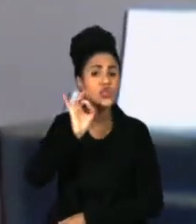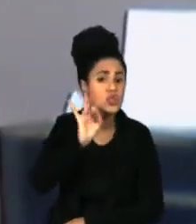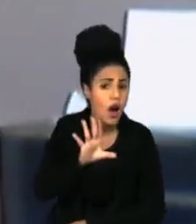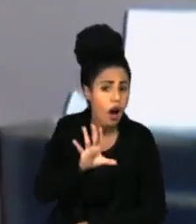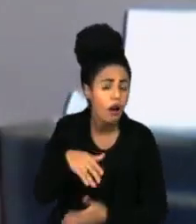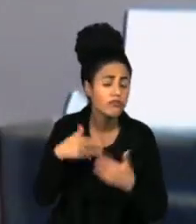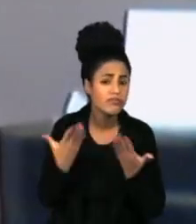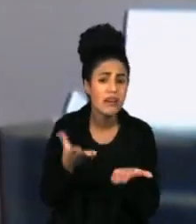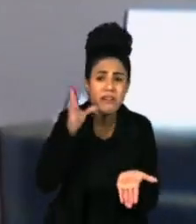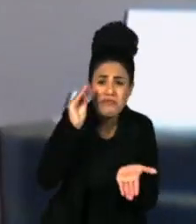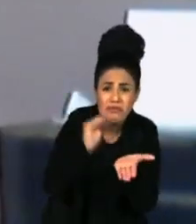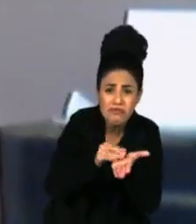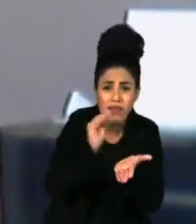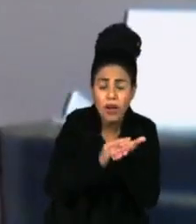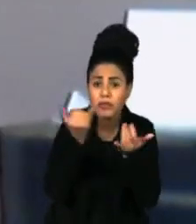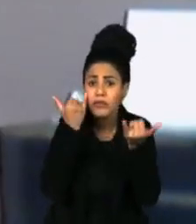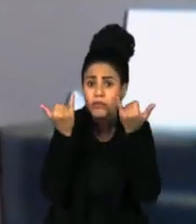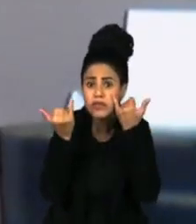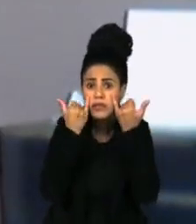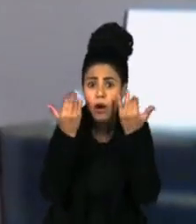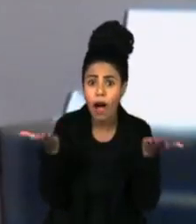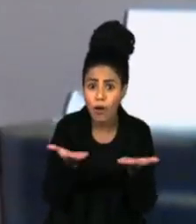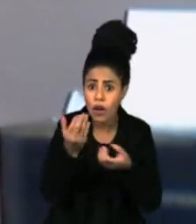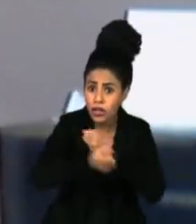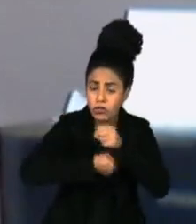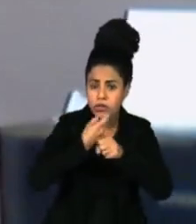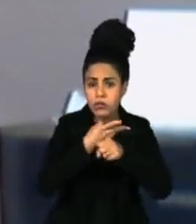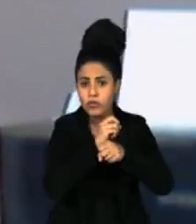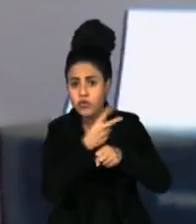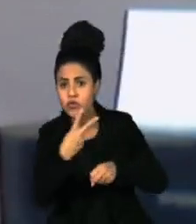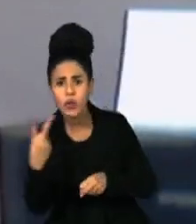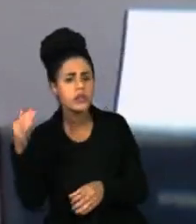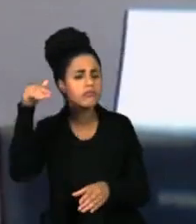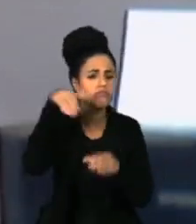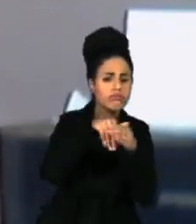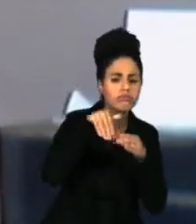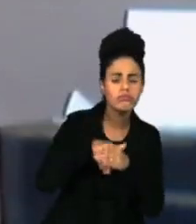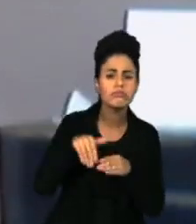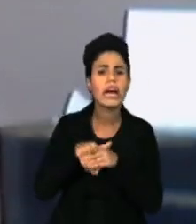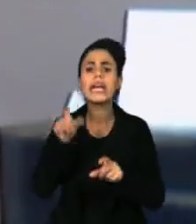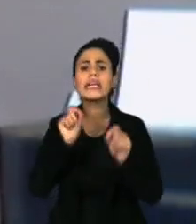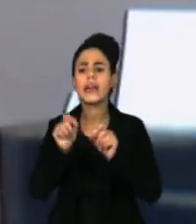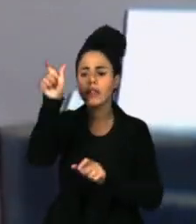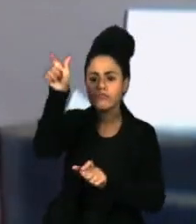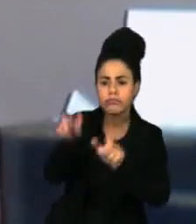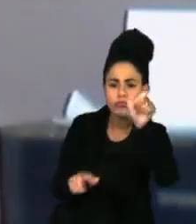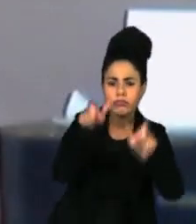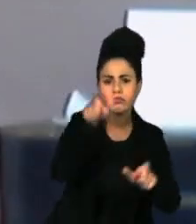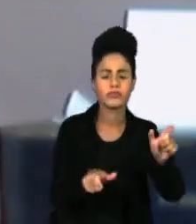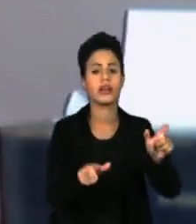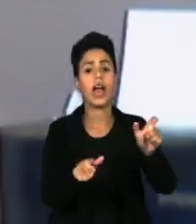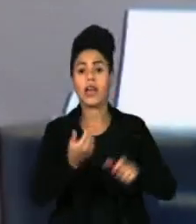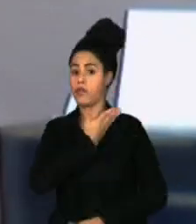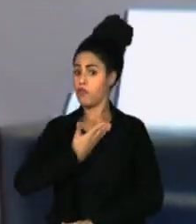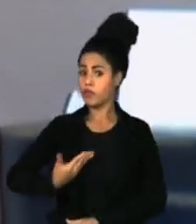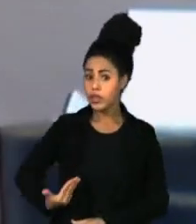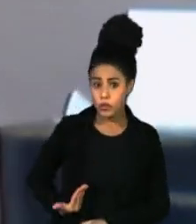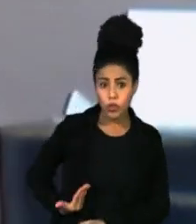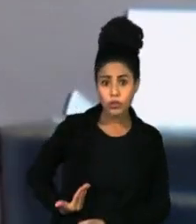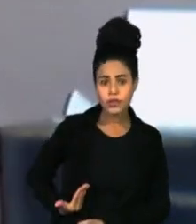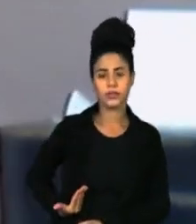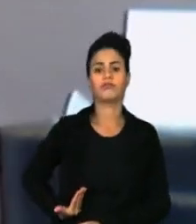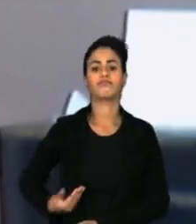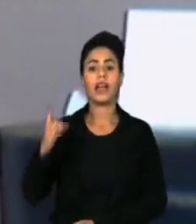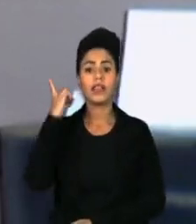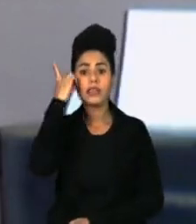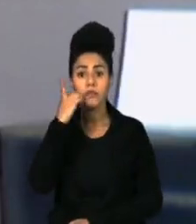que nesse ano, 2022, a gente vai fazer uma eleição em que a gente envolve também cargos regionais, como de governadores e deputados estaduais.